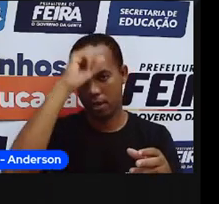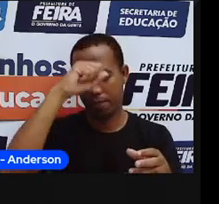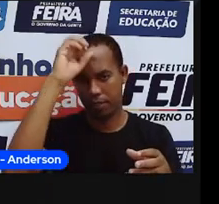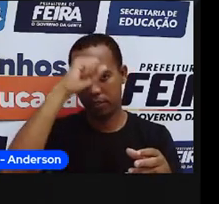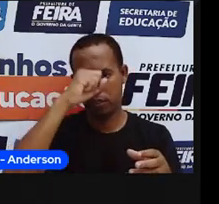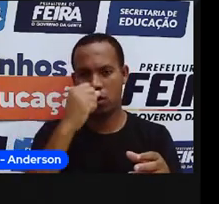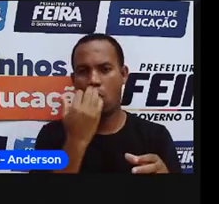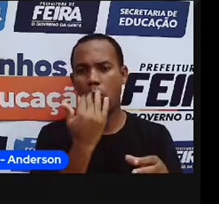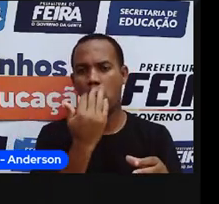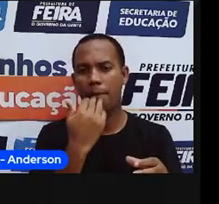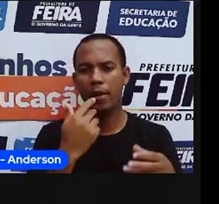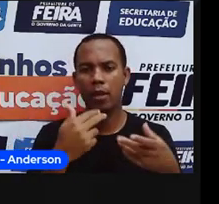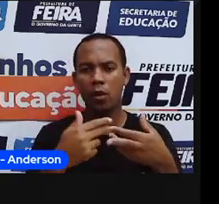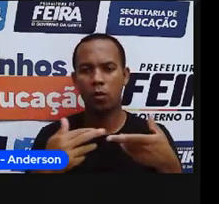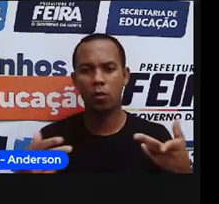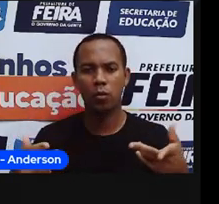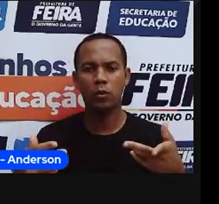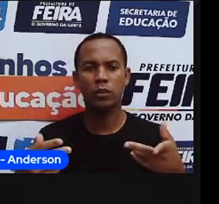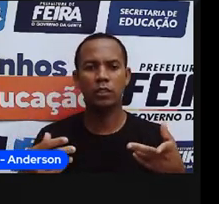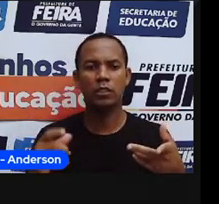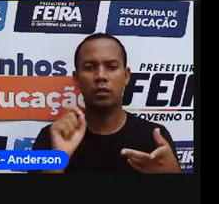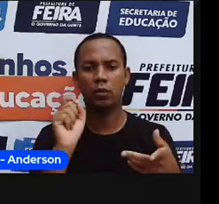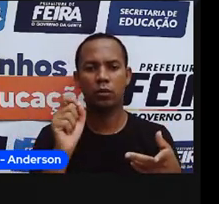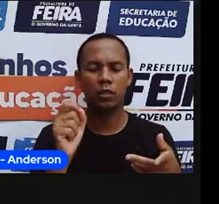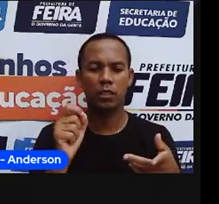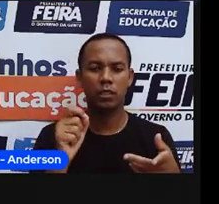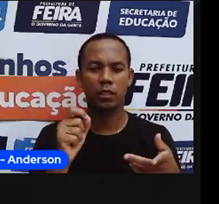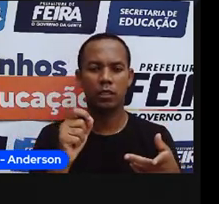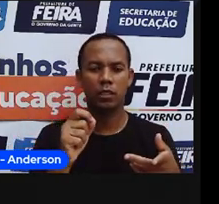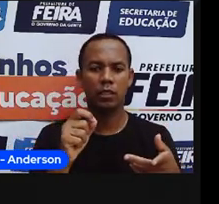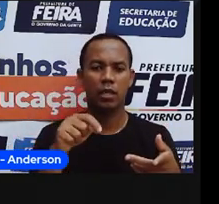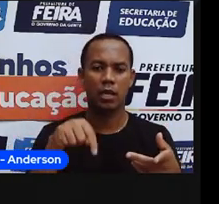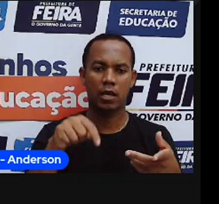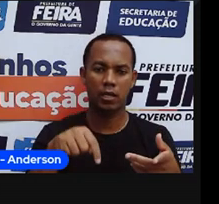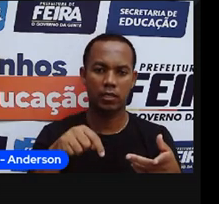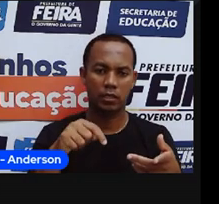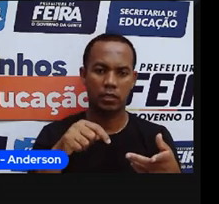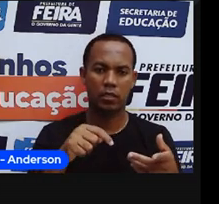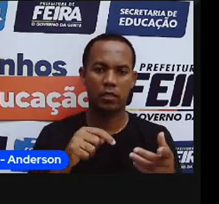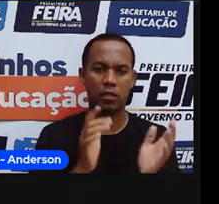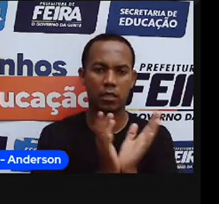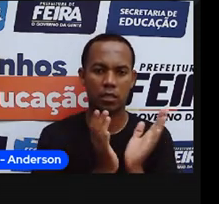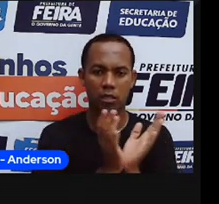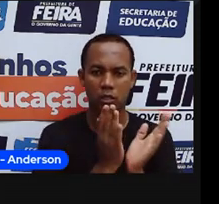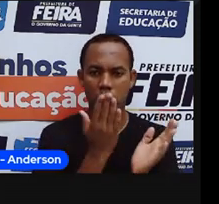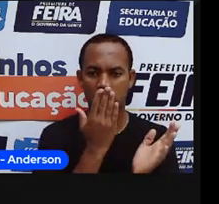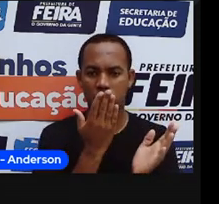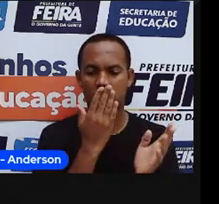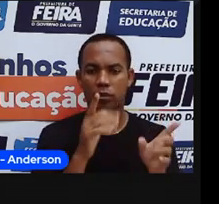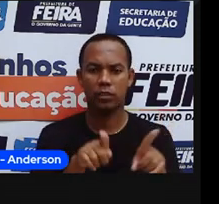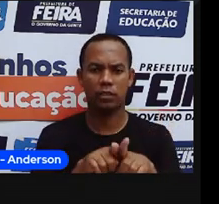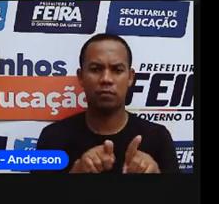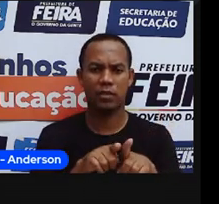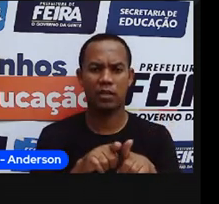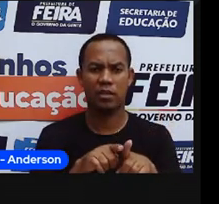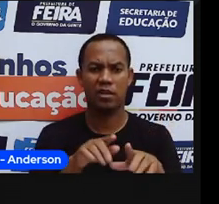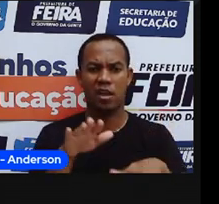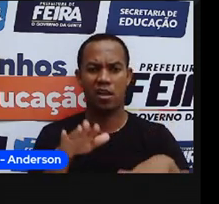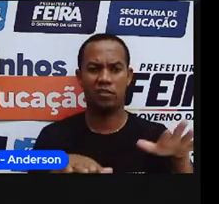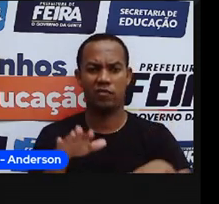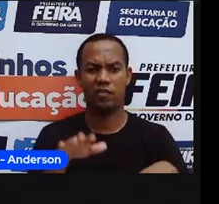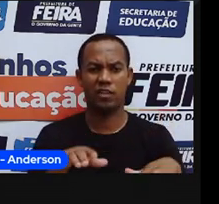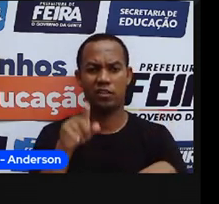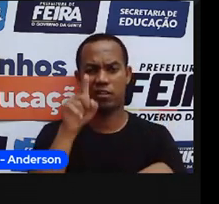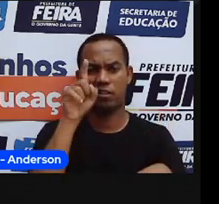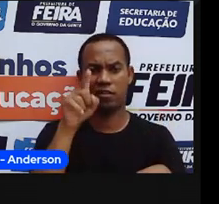alimentos que os índios comiam, pois nem tudo que se plantava na Europa poderia ser cultivado no Brasil. Até porque o clima da Europa é um